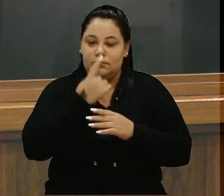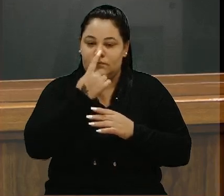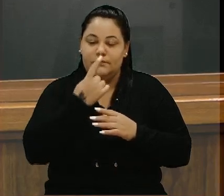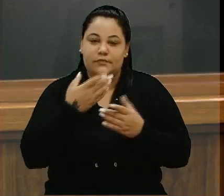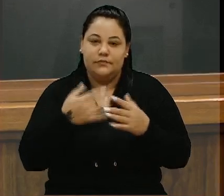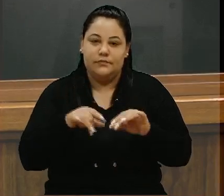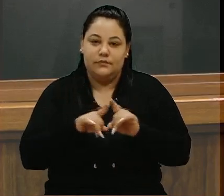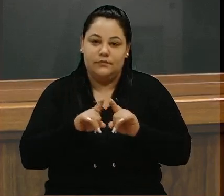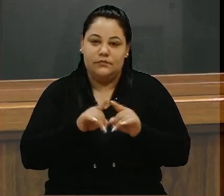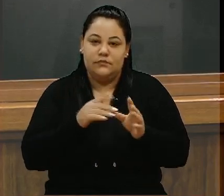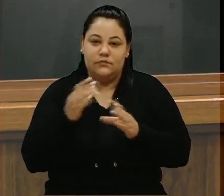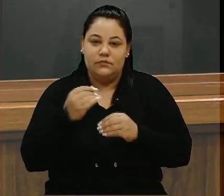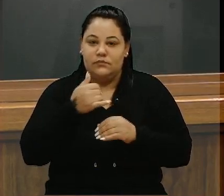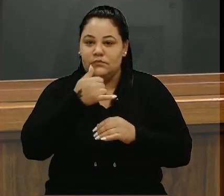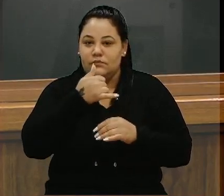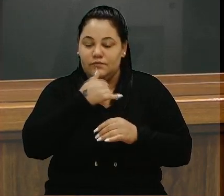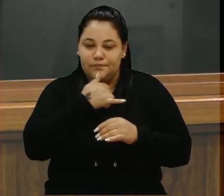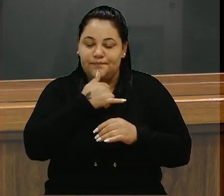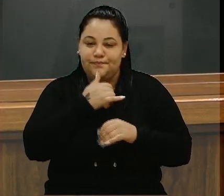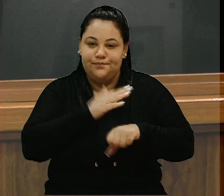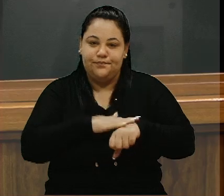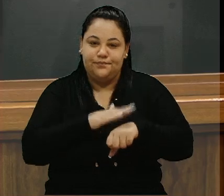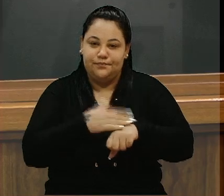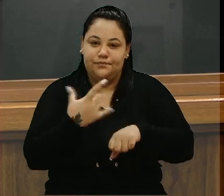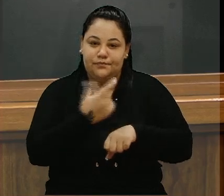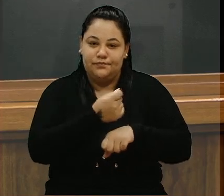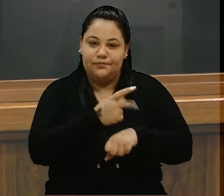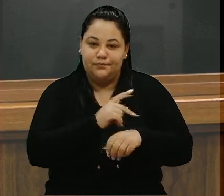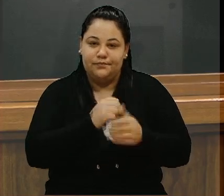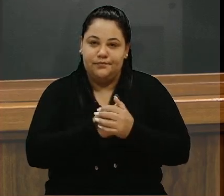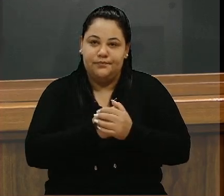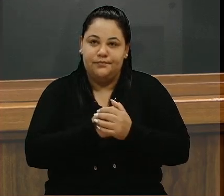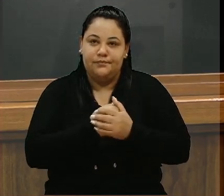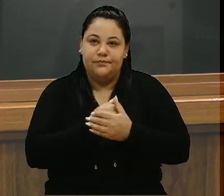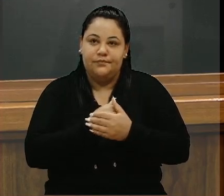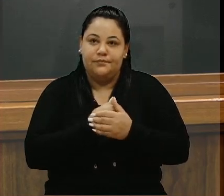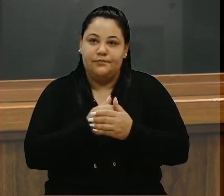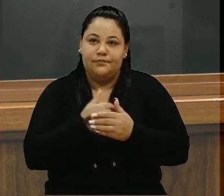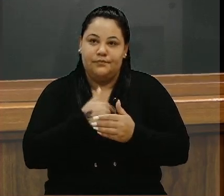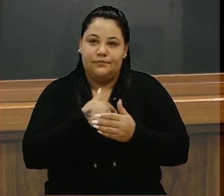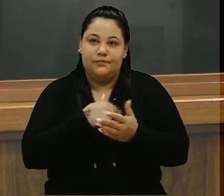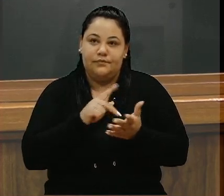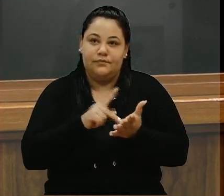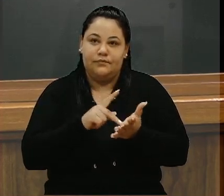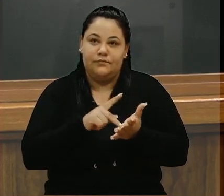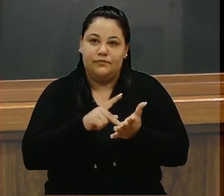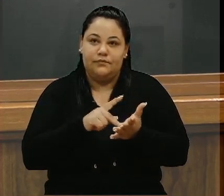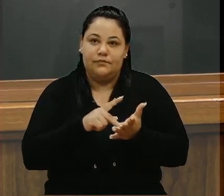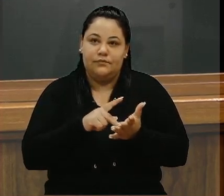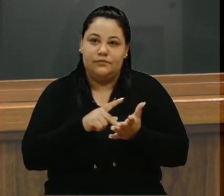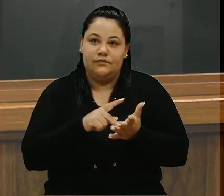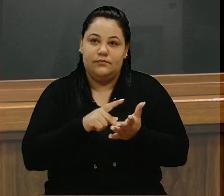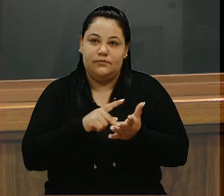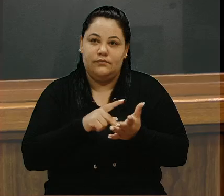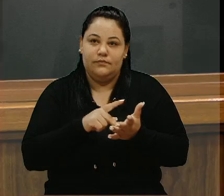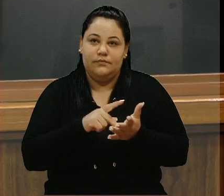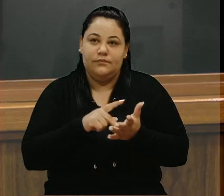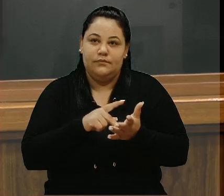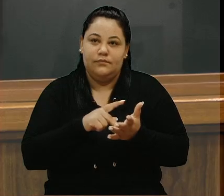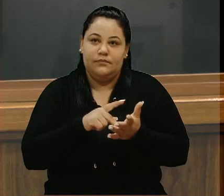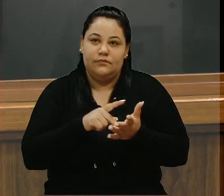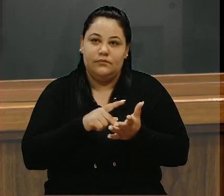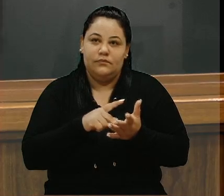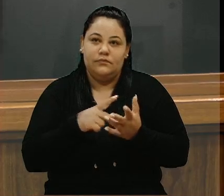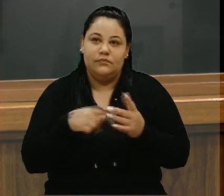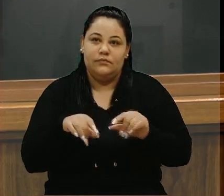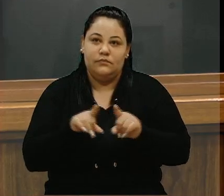bastante triste a sua partida e bastante consternada em função dessa situação. E